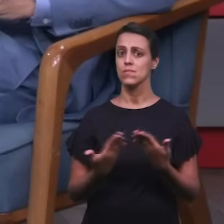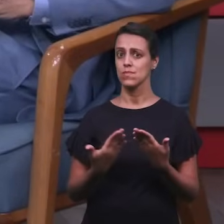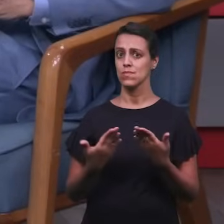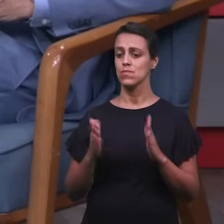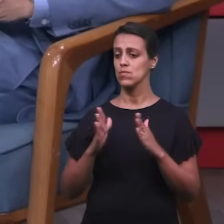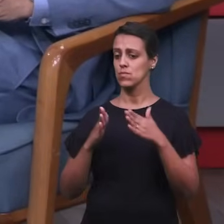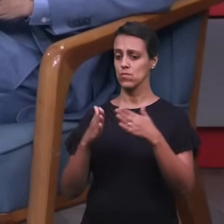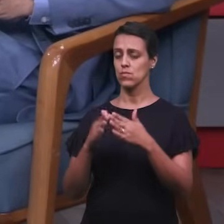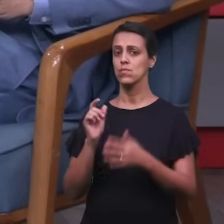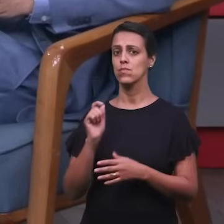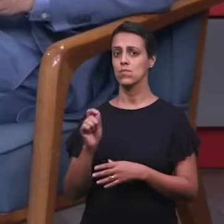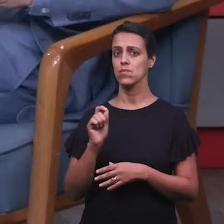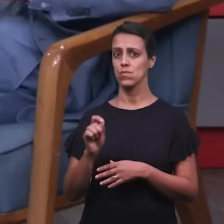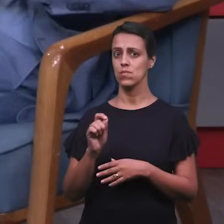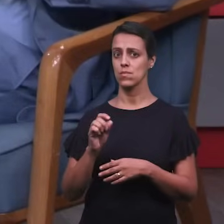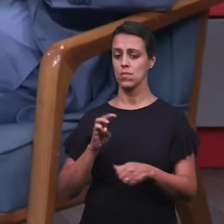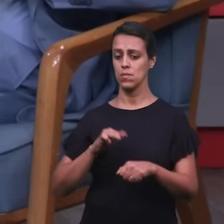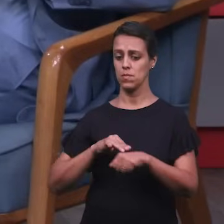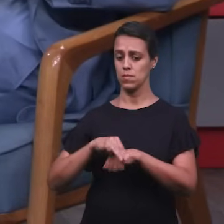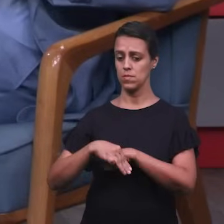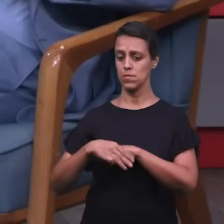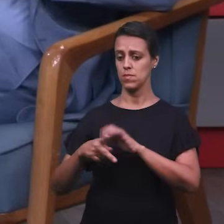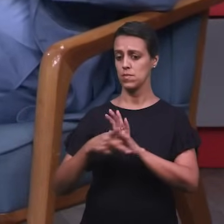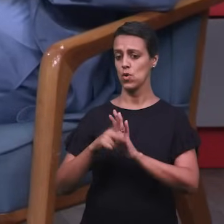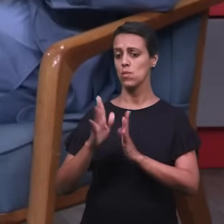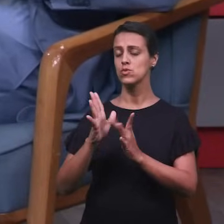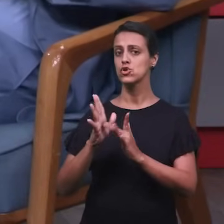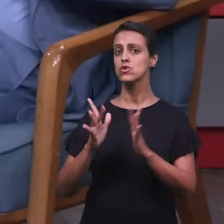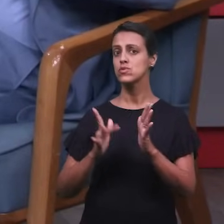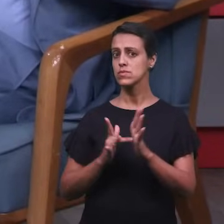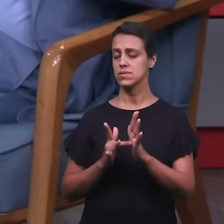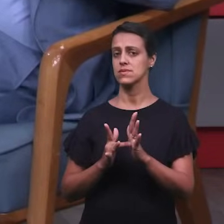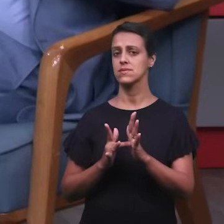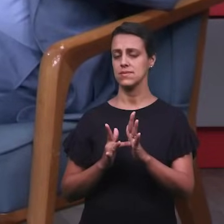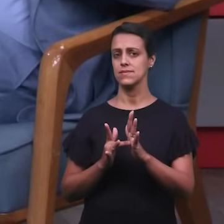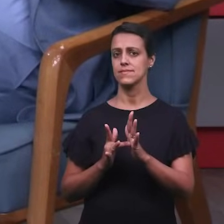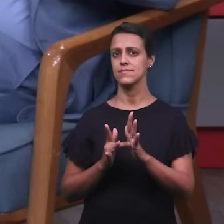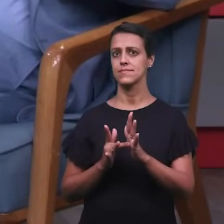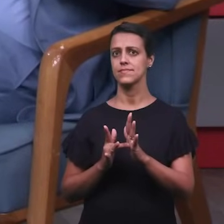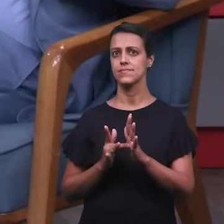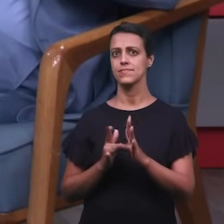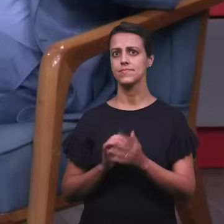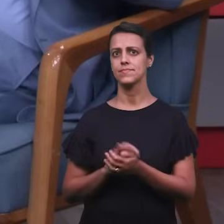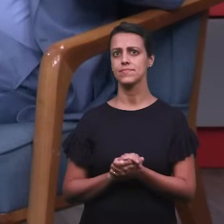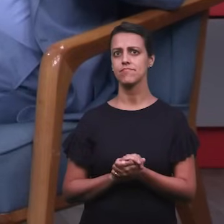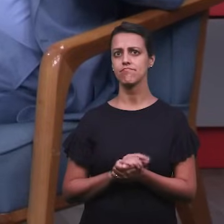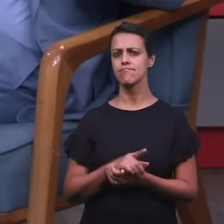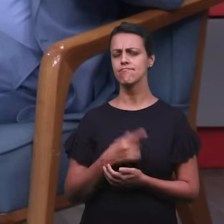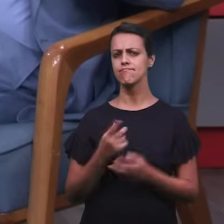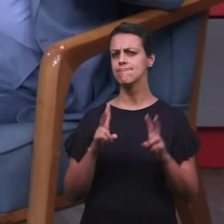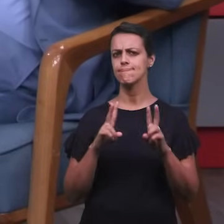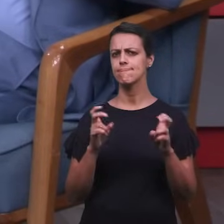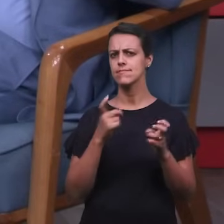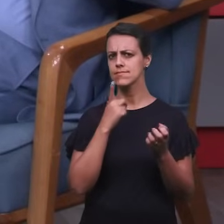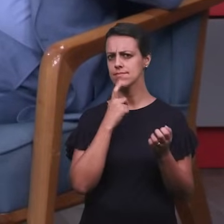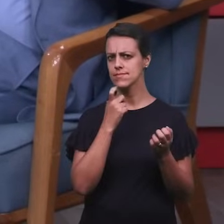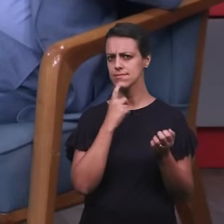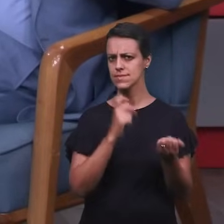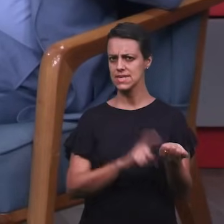Jesus, o que ele fala sobre isso. Nós vamos então, dentro do assunto de